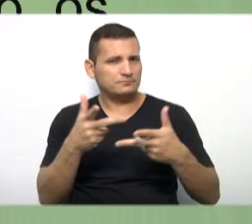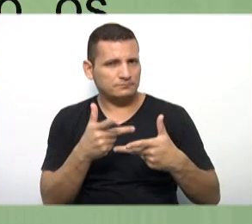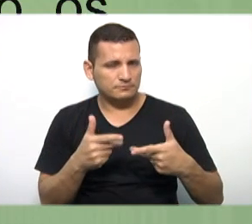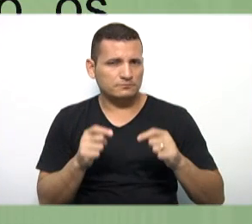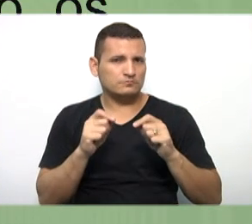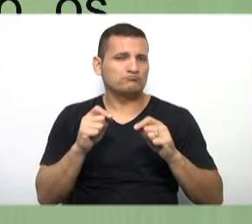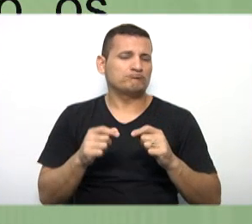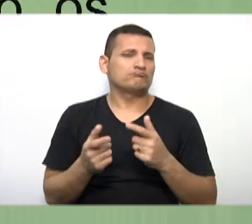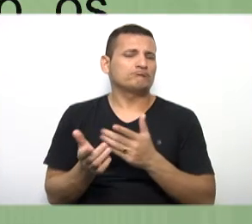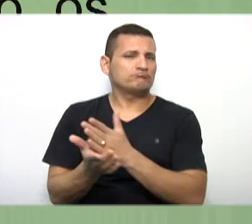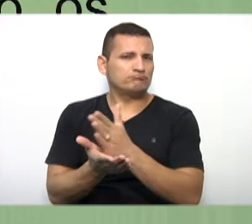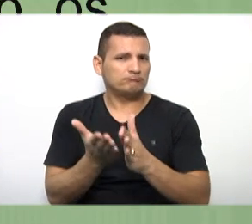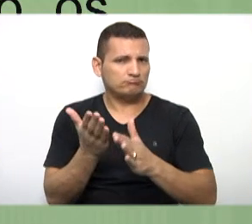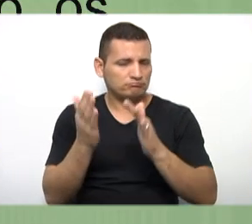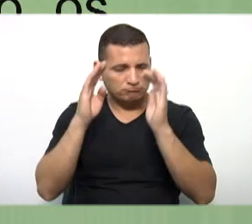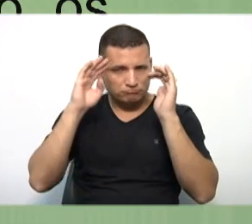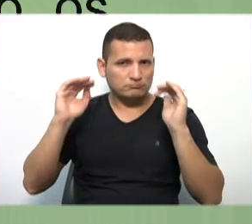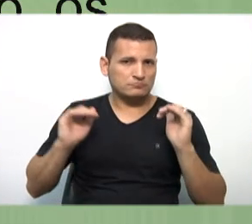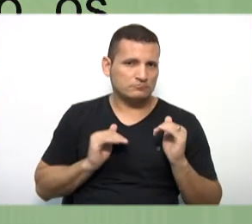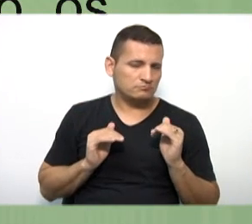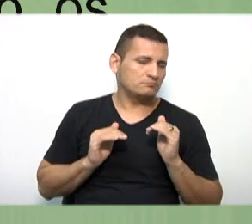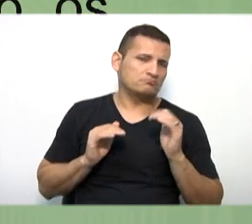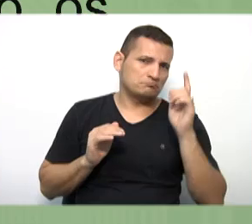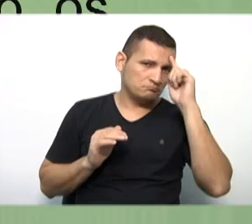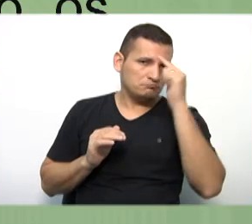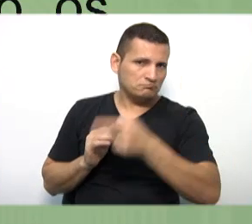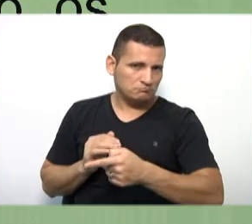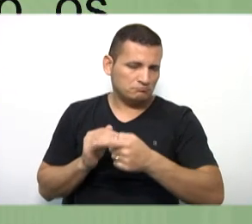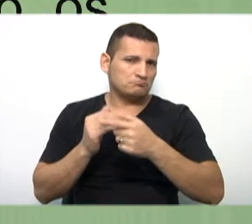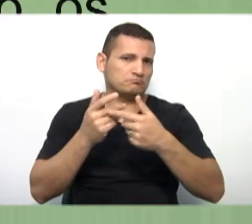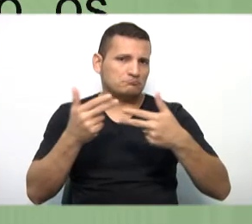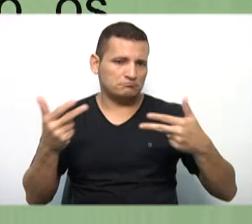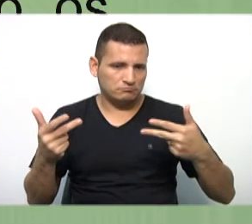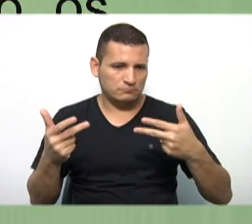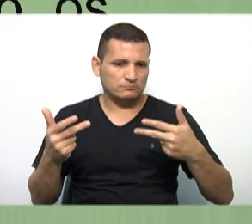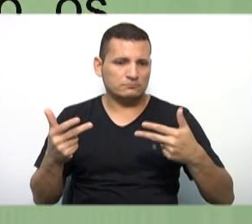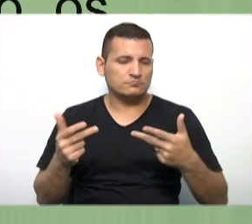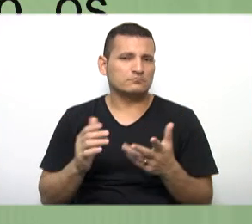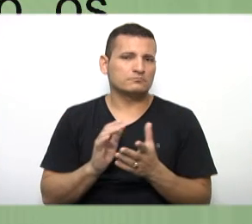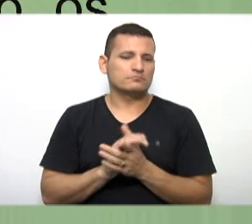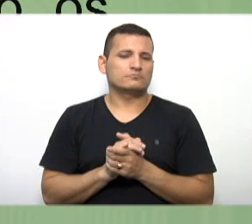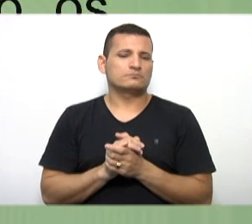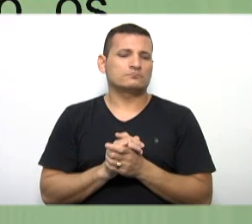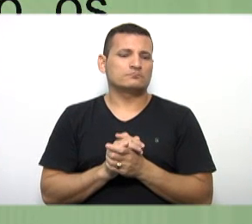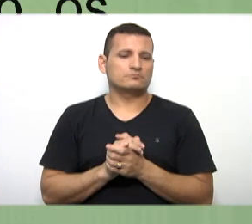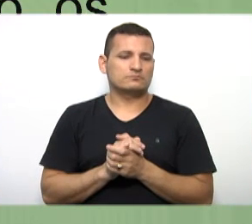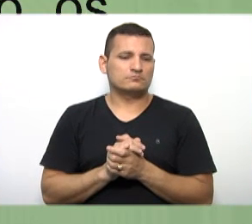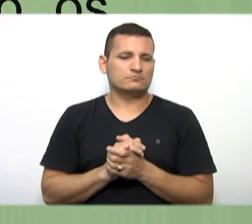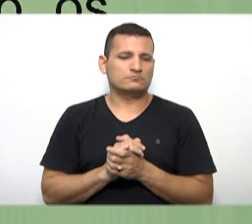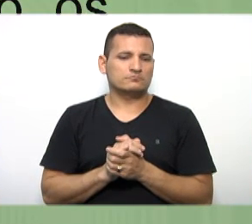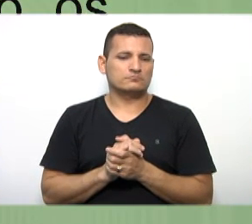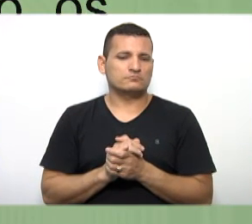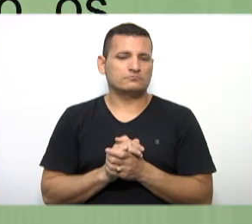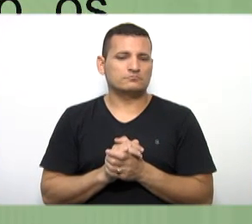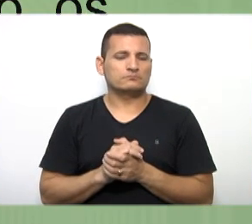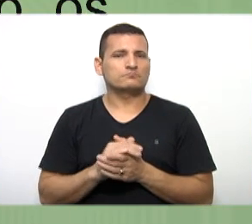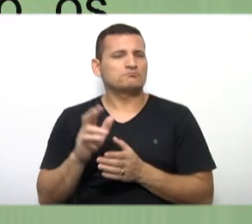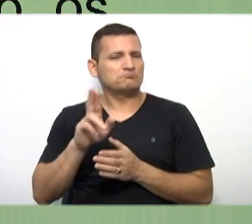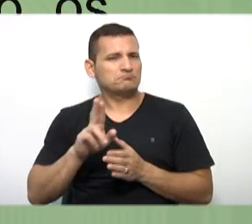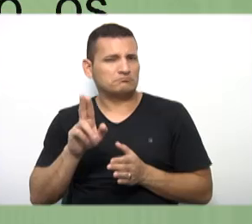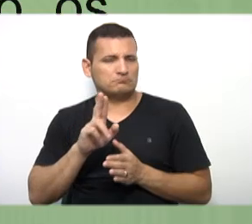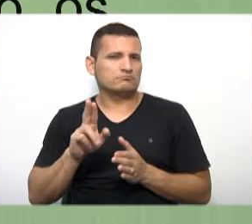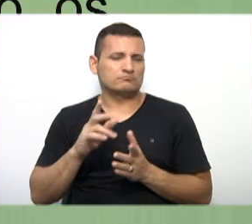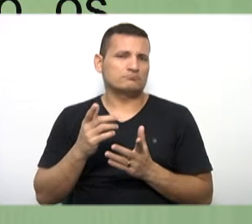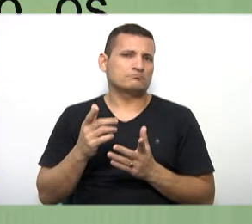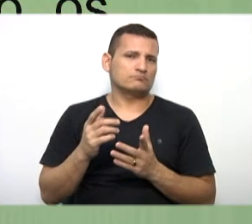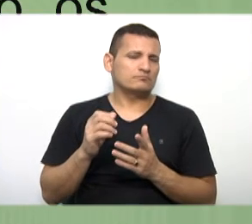alguém a obedecer uma ordem a despeito da resistência pelo uso da força.